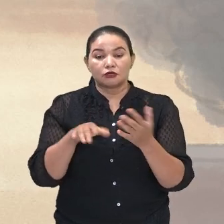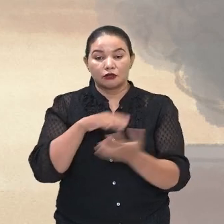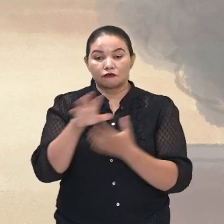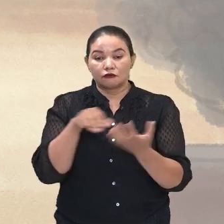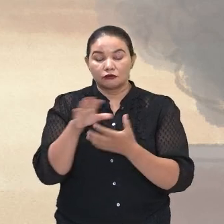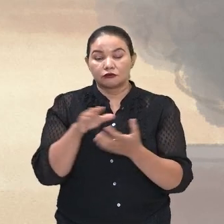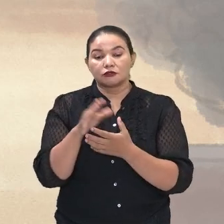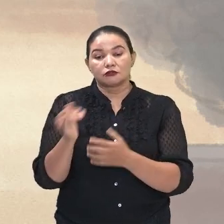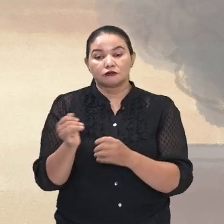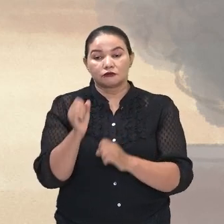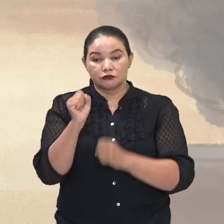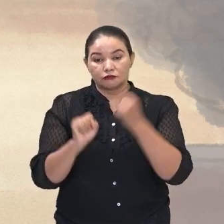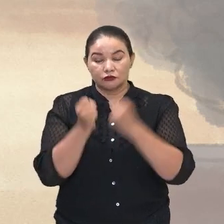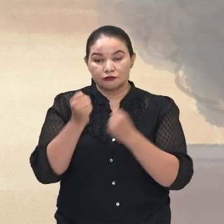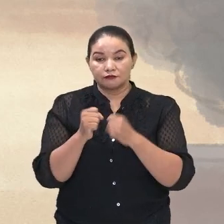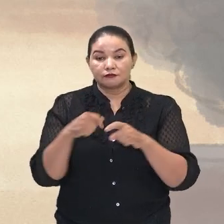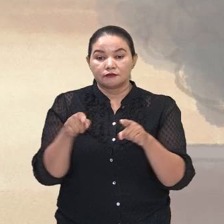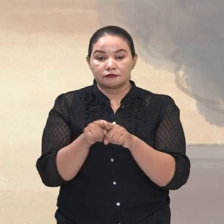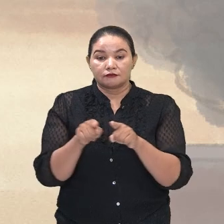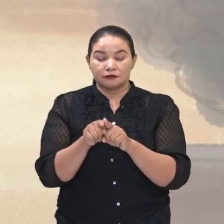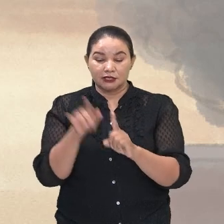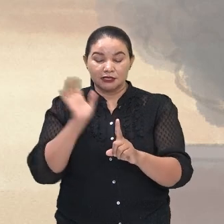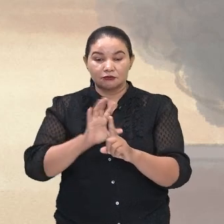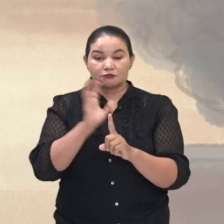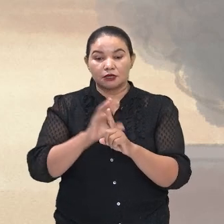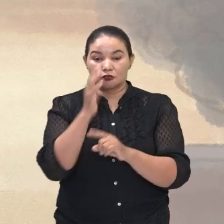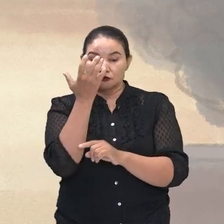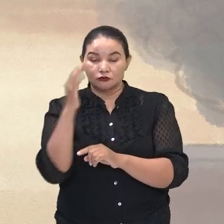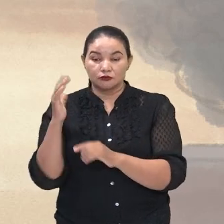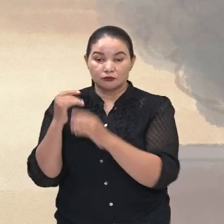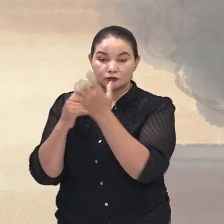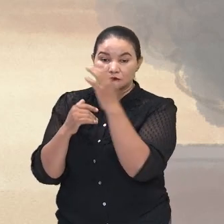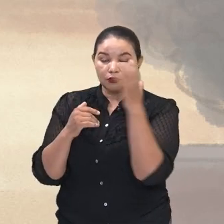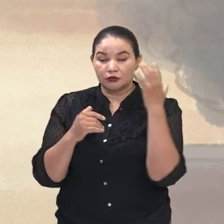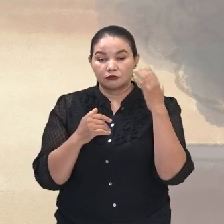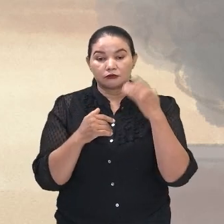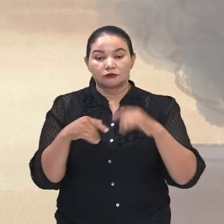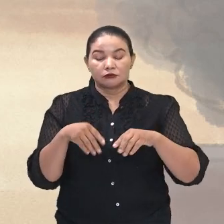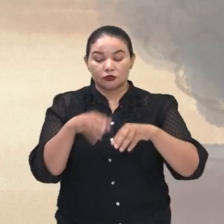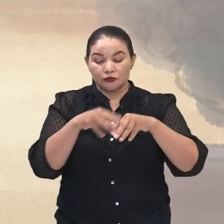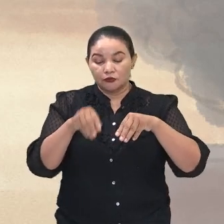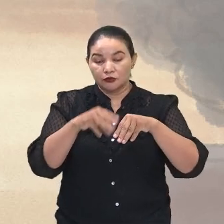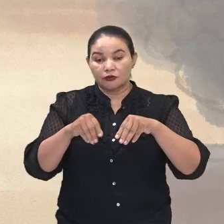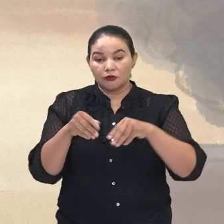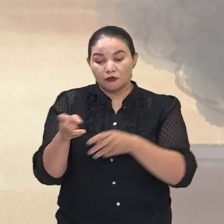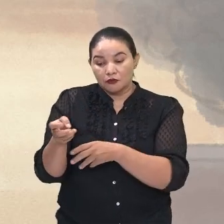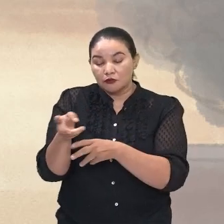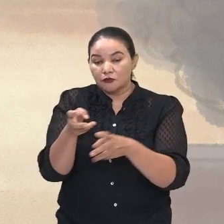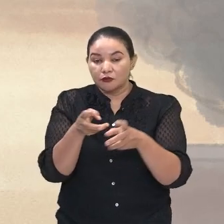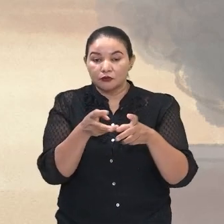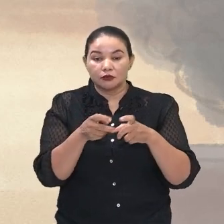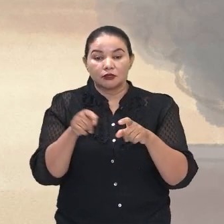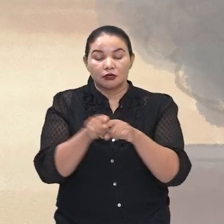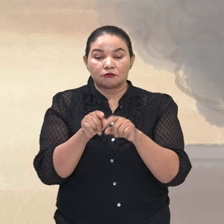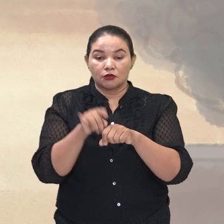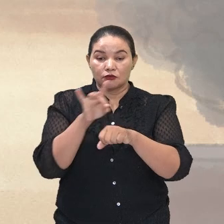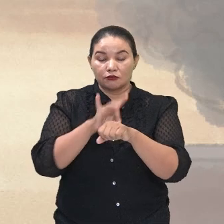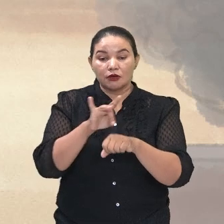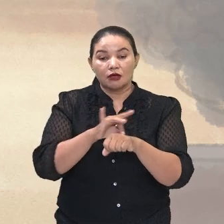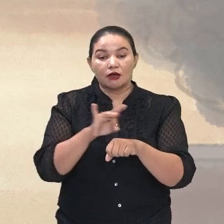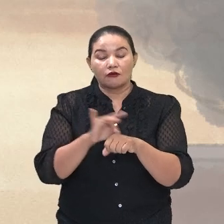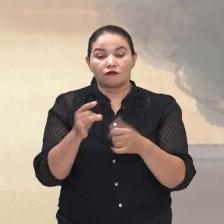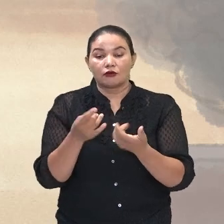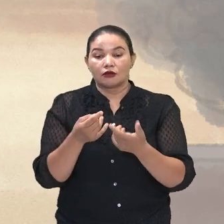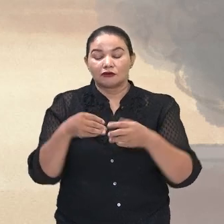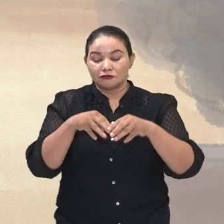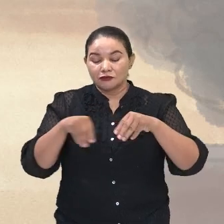dos impactos ambientais, a exploração ali dos minérios de ferro, de carvão mineral.